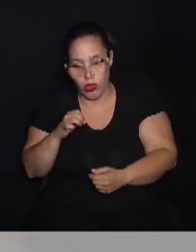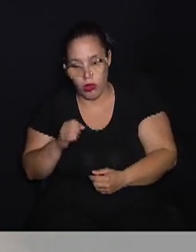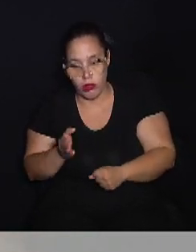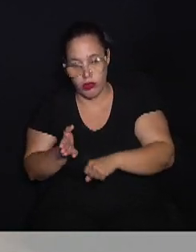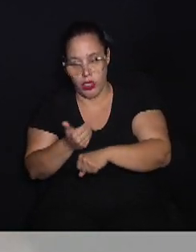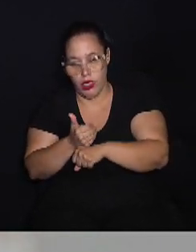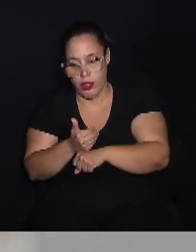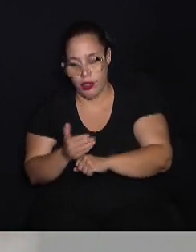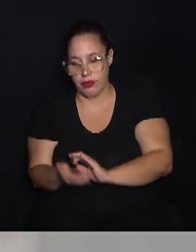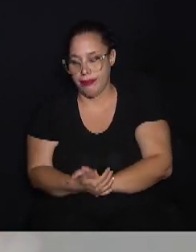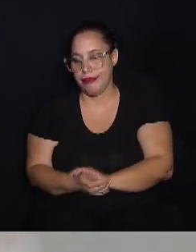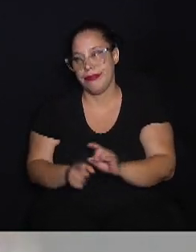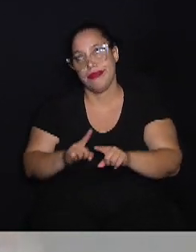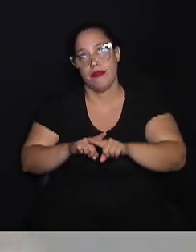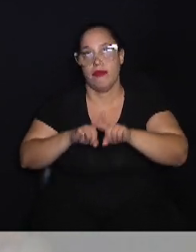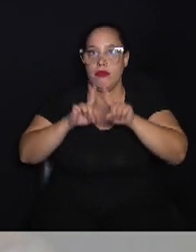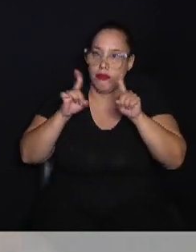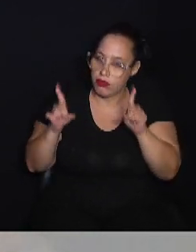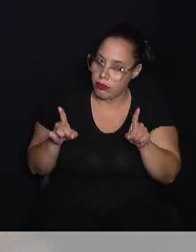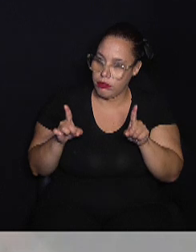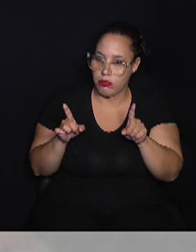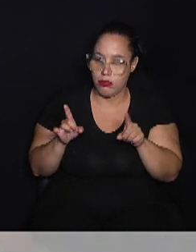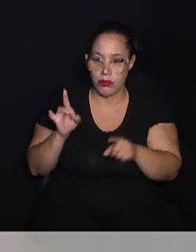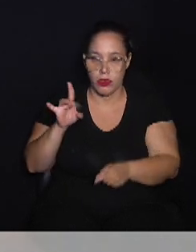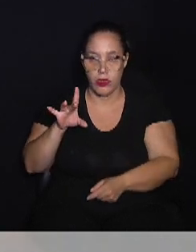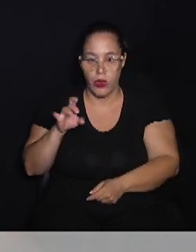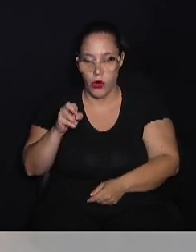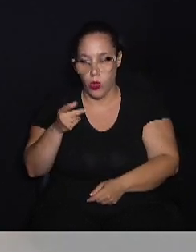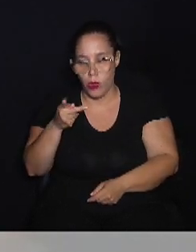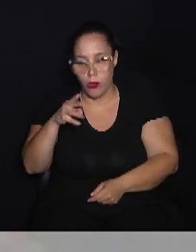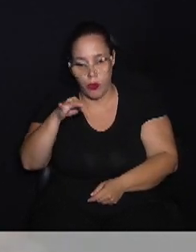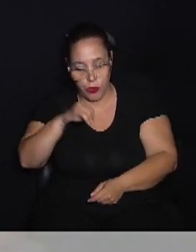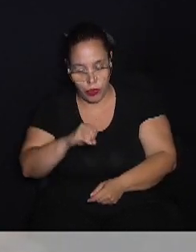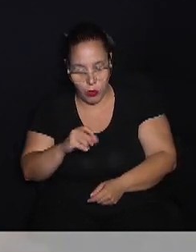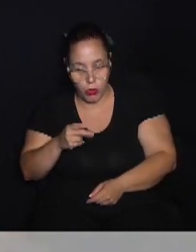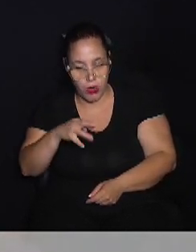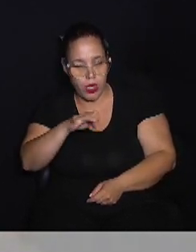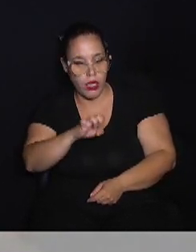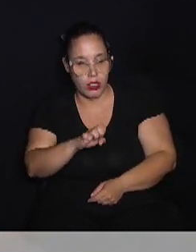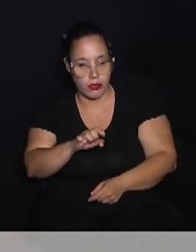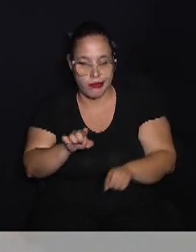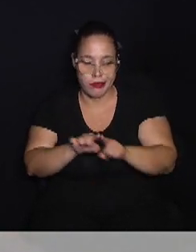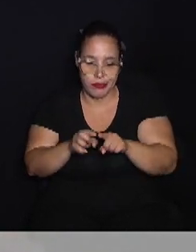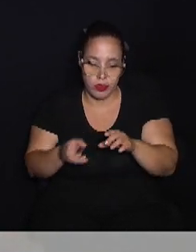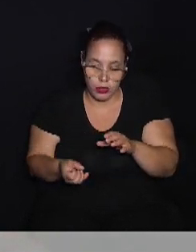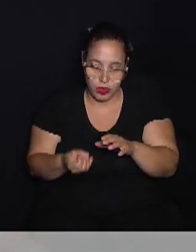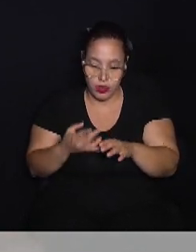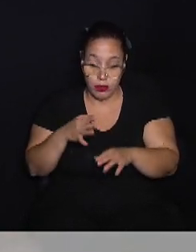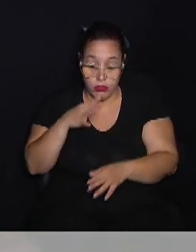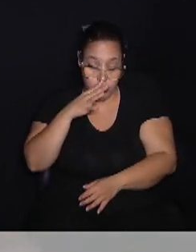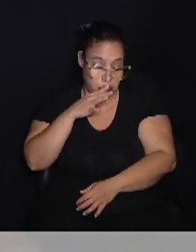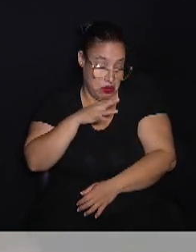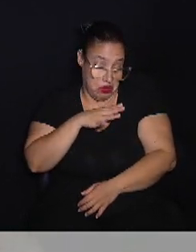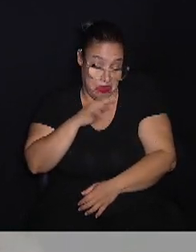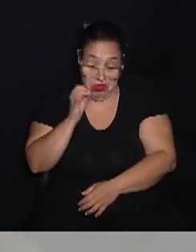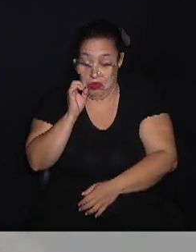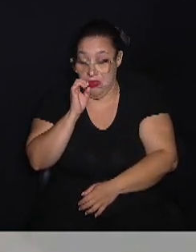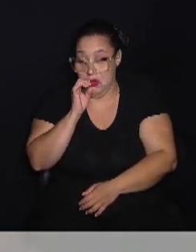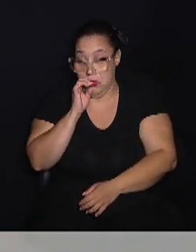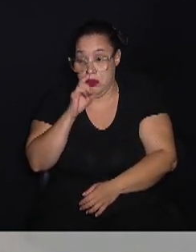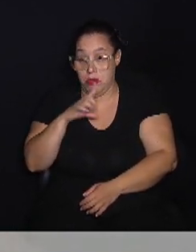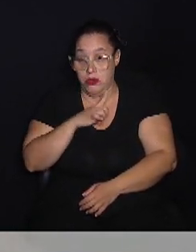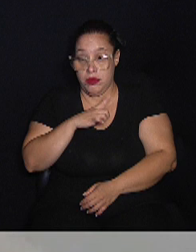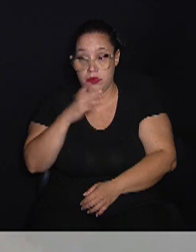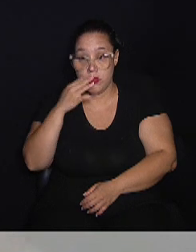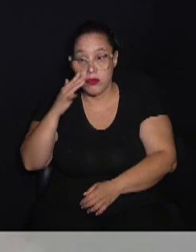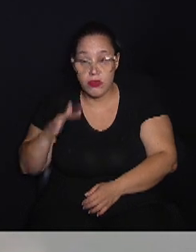precoce mas não é só hormônio não é só a puberdade que produz Esses cheirinhos às vezes nós temos aí